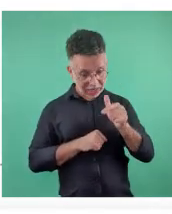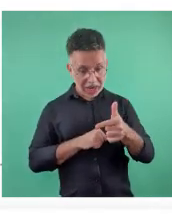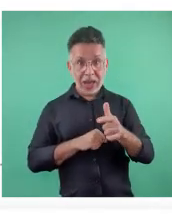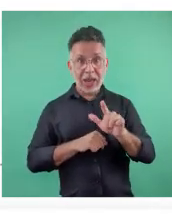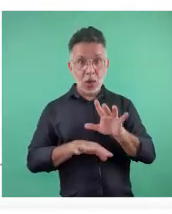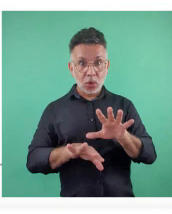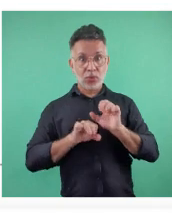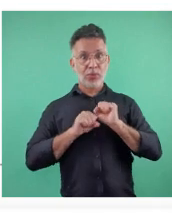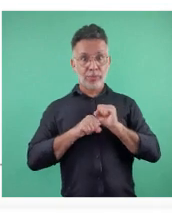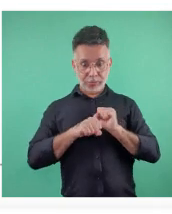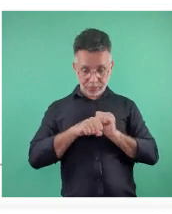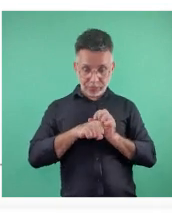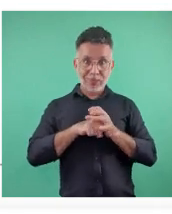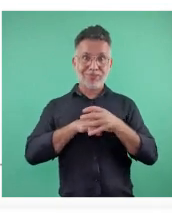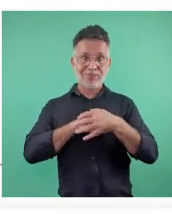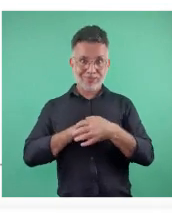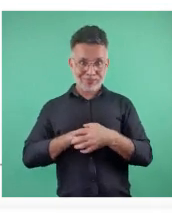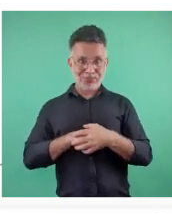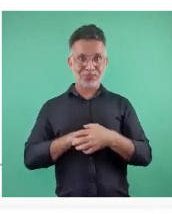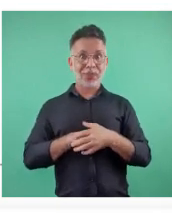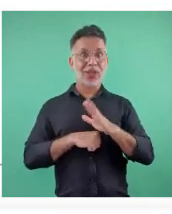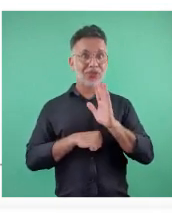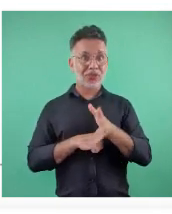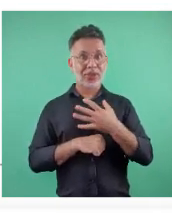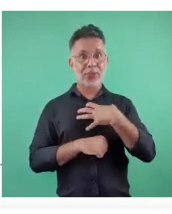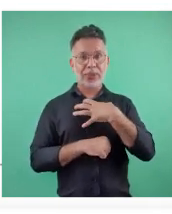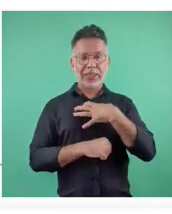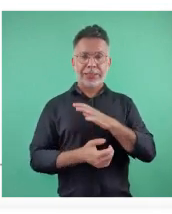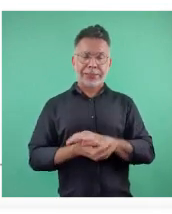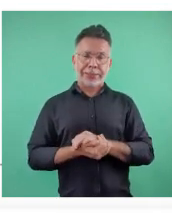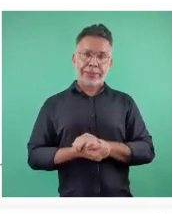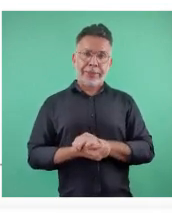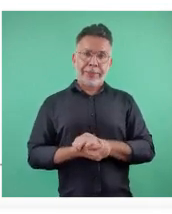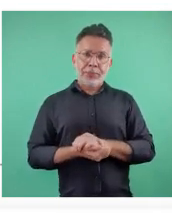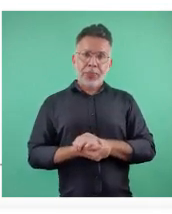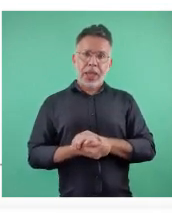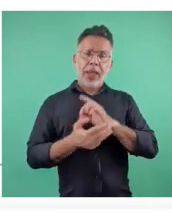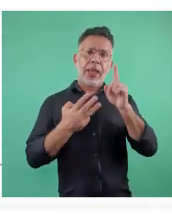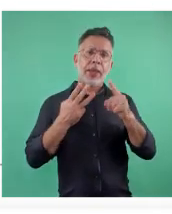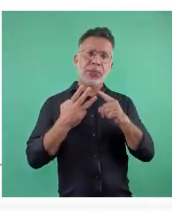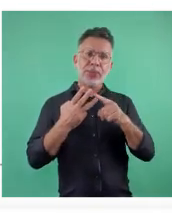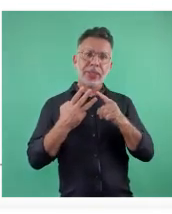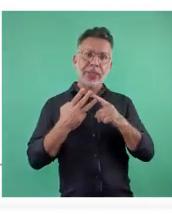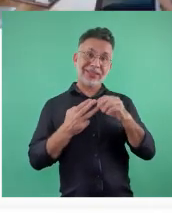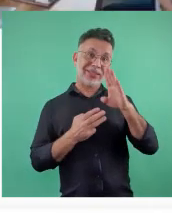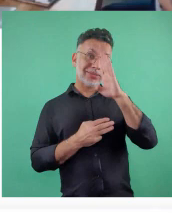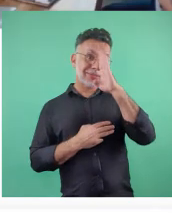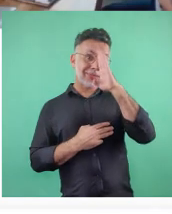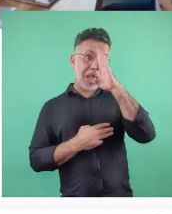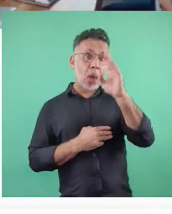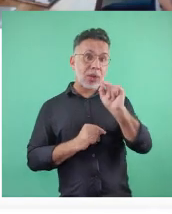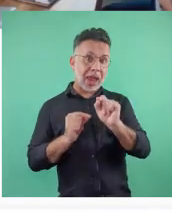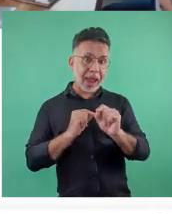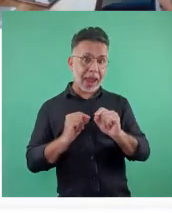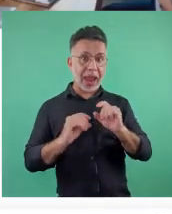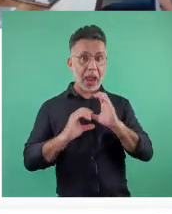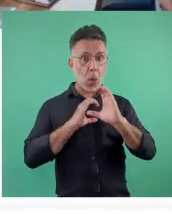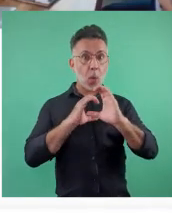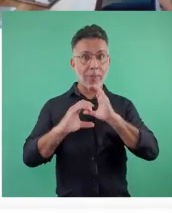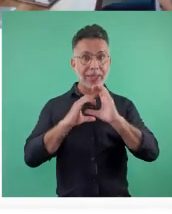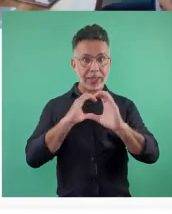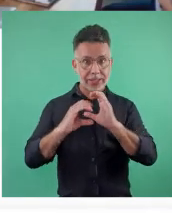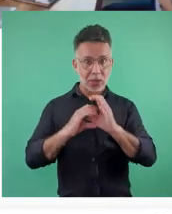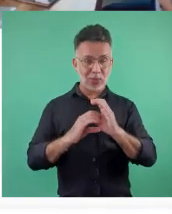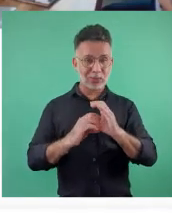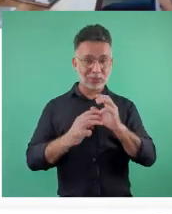são sintomas, são consequências que muitas vezes as pessoas já estão experimentando. E